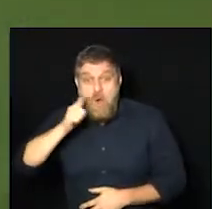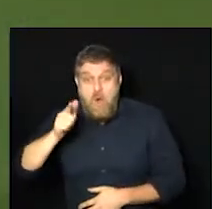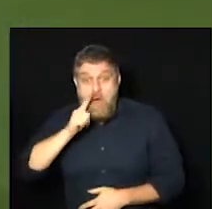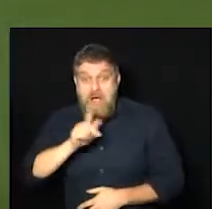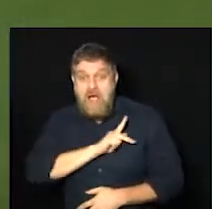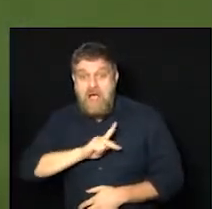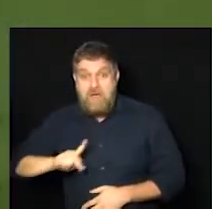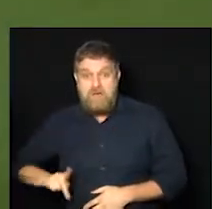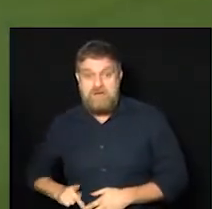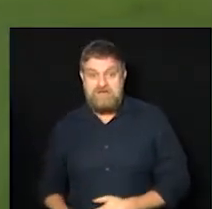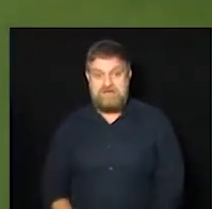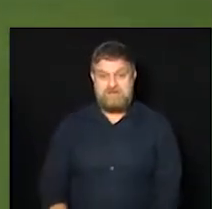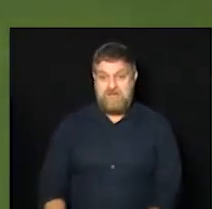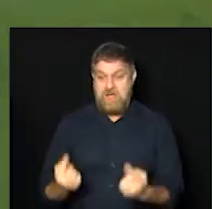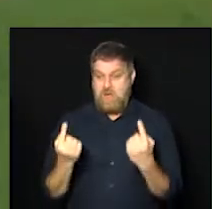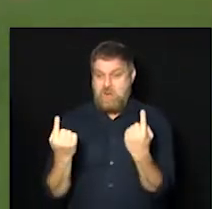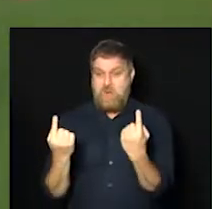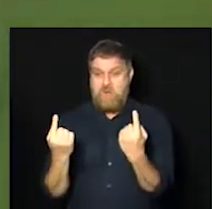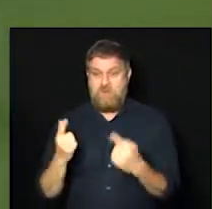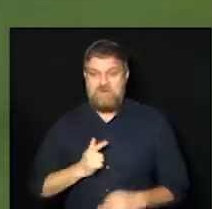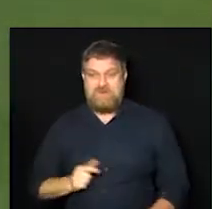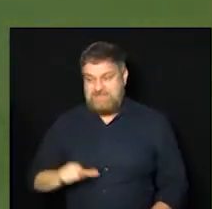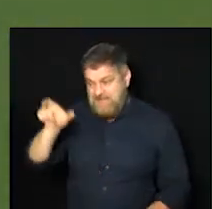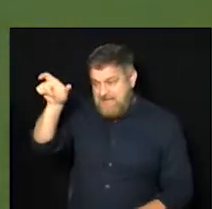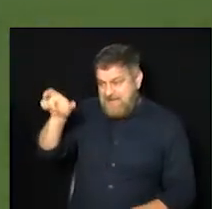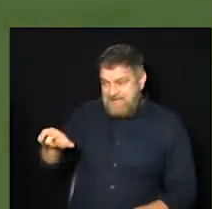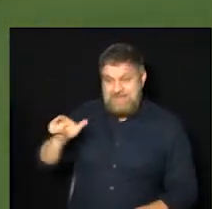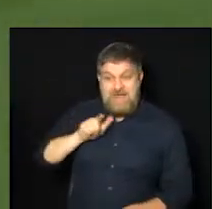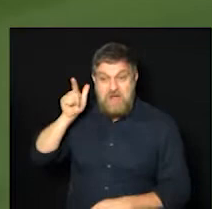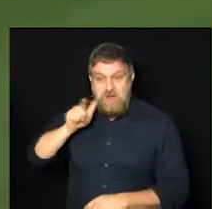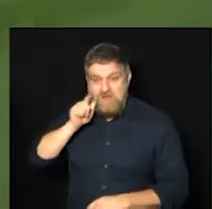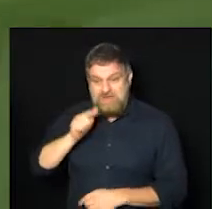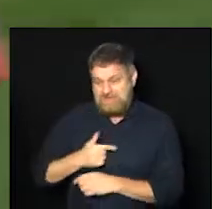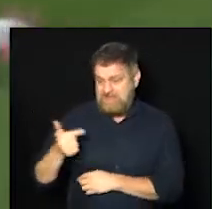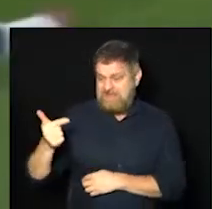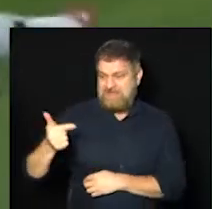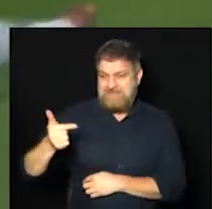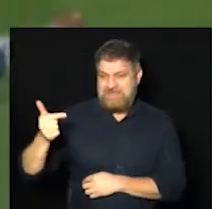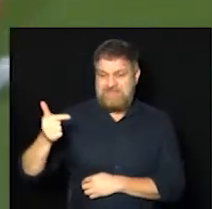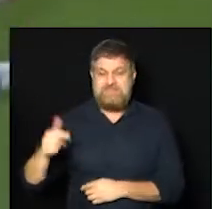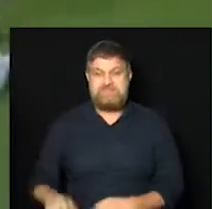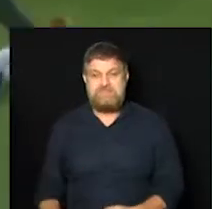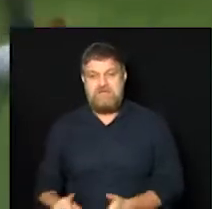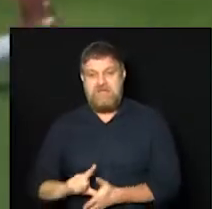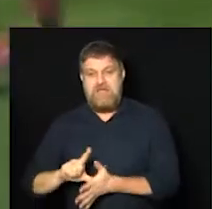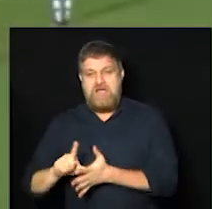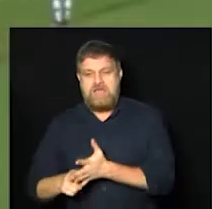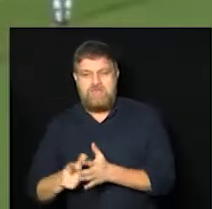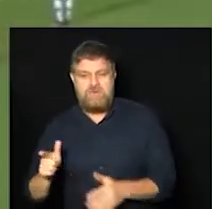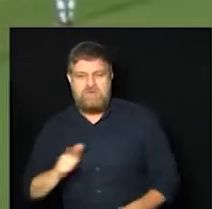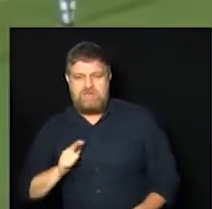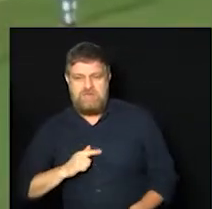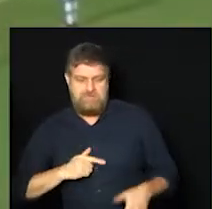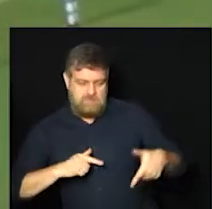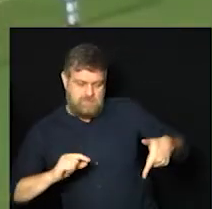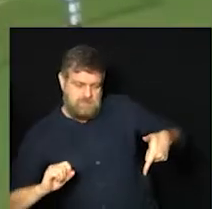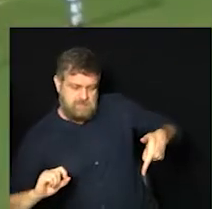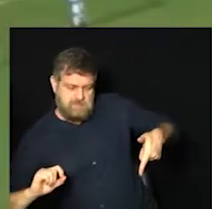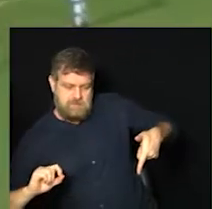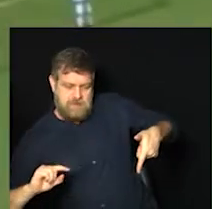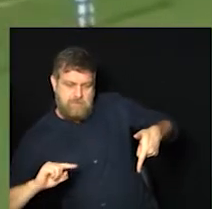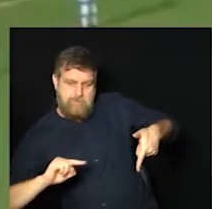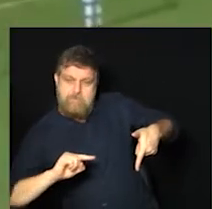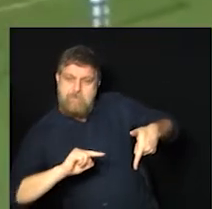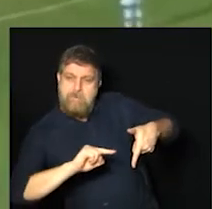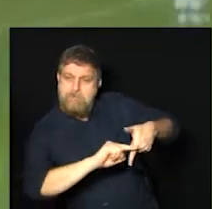meio campista, mas como um autêntico atacante, marcou o segundo da Macaca, e depois numa cobrança de pênalti, mais uma vez João